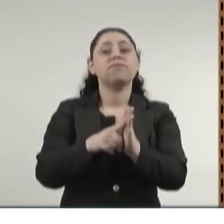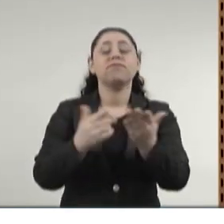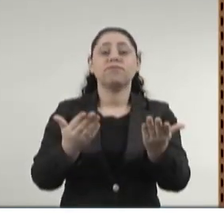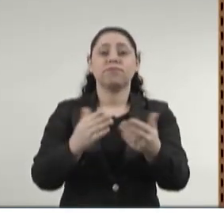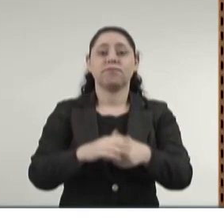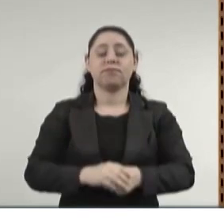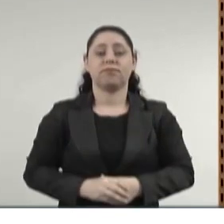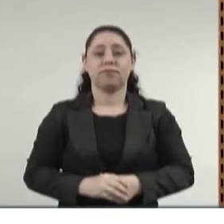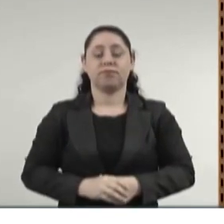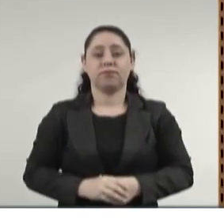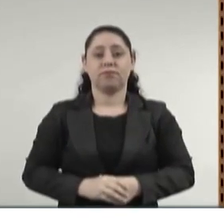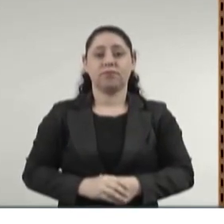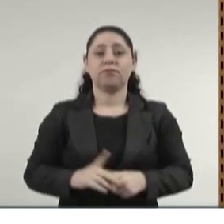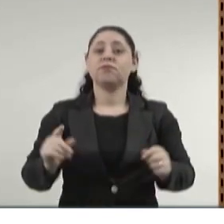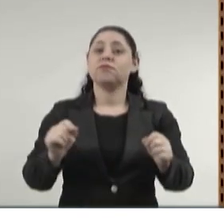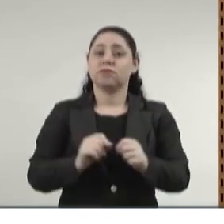poder